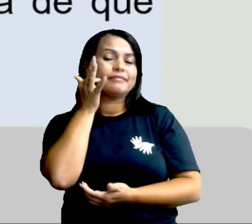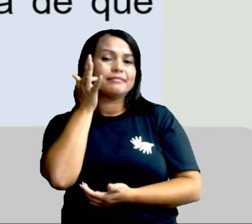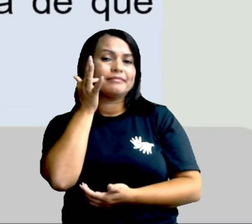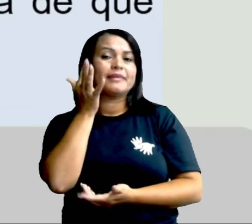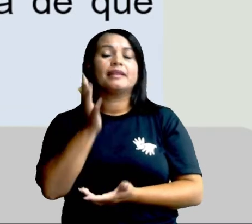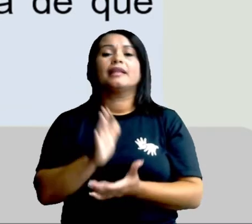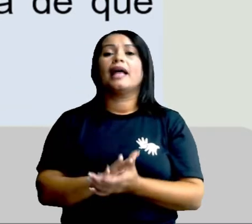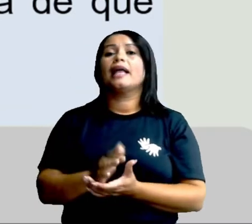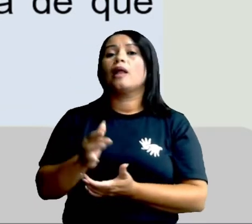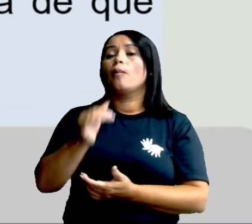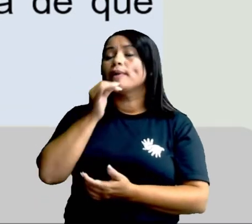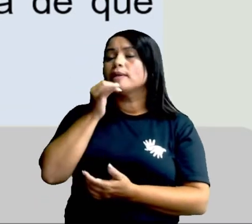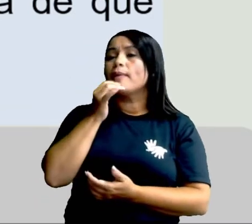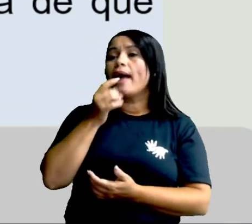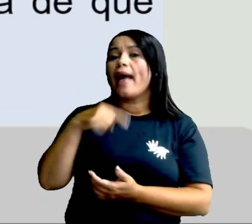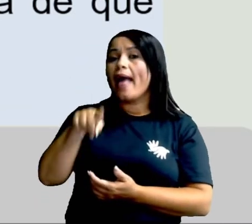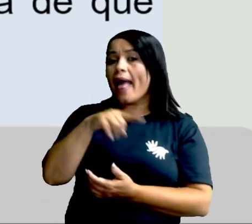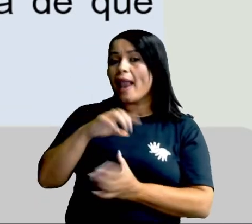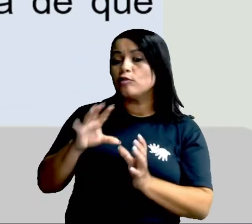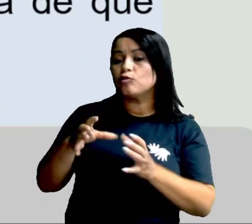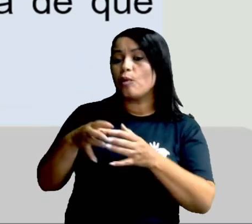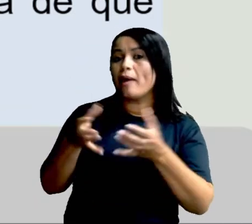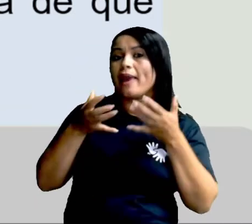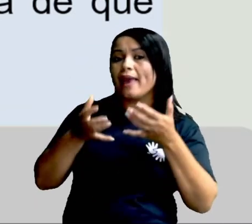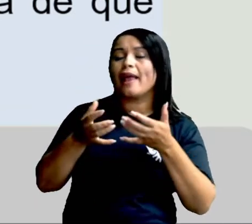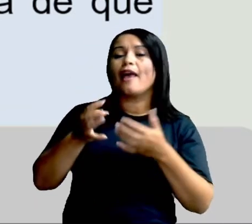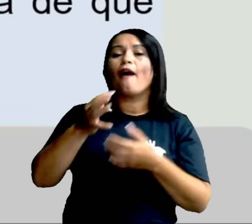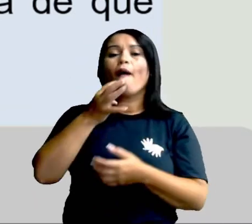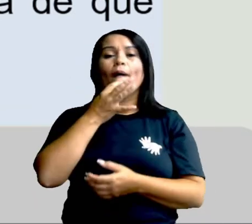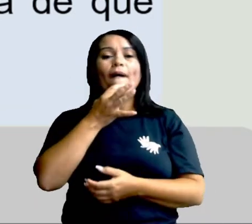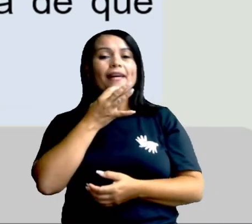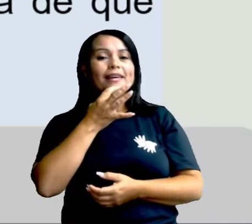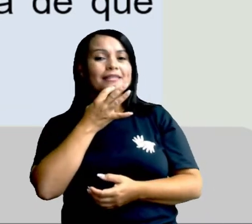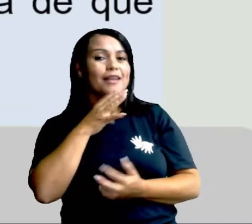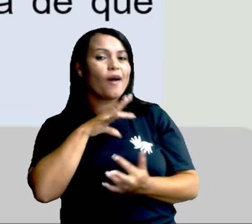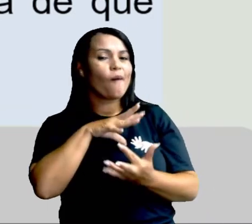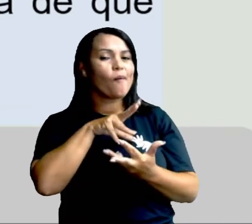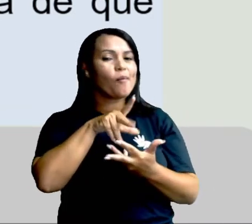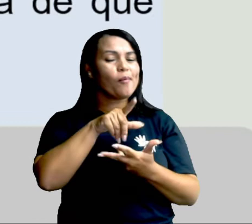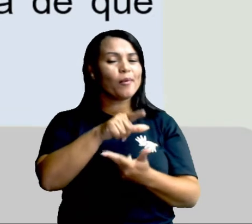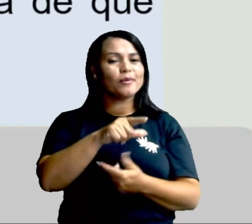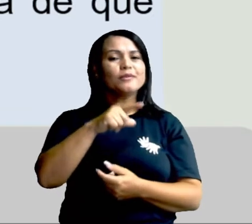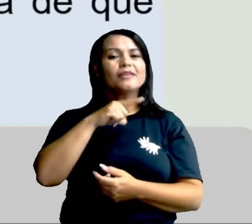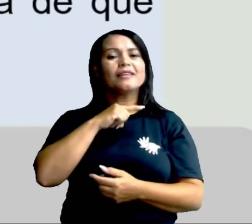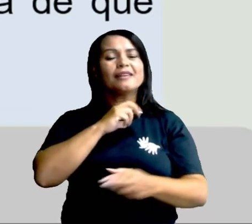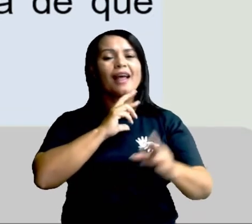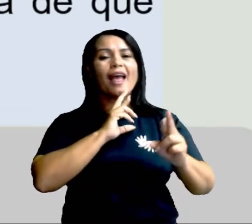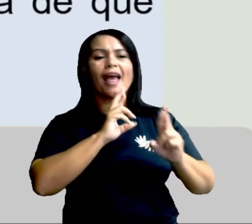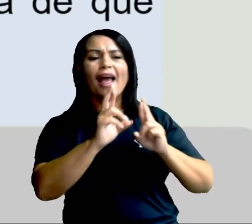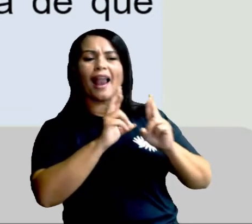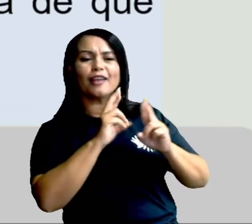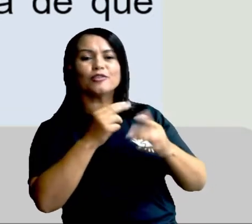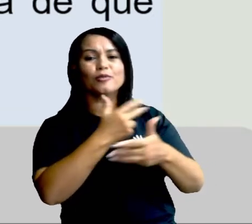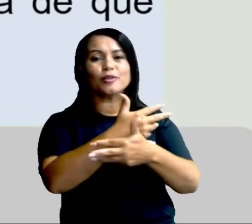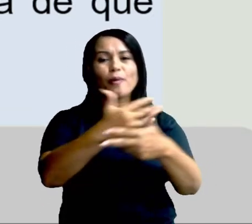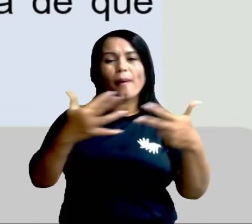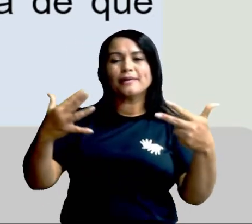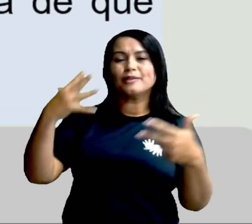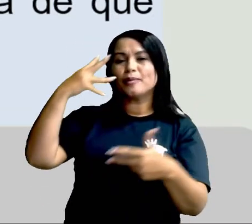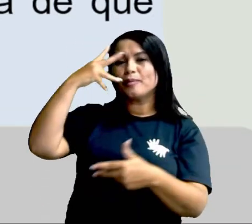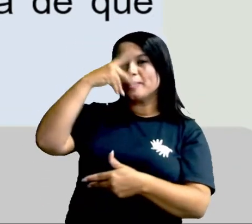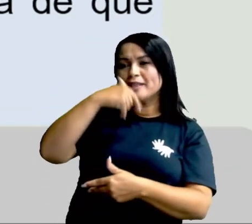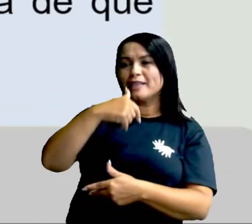queriam. Queriam conhecer o mundo e travar relações com tantas coisas boas, com tantas coisas bonitas, de